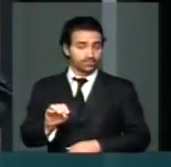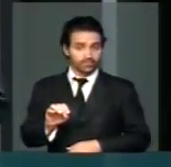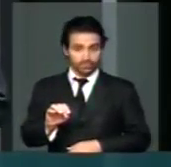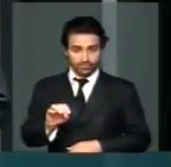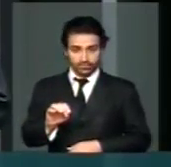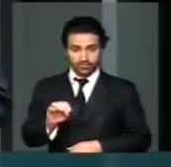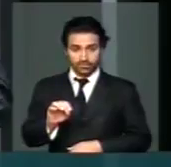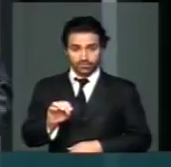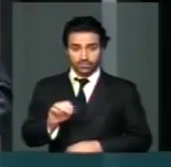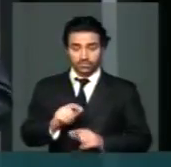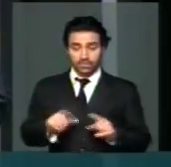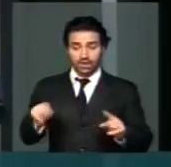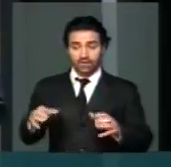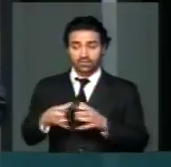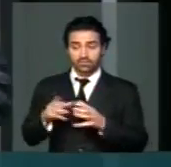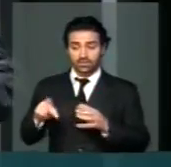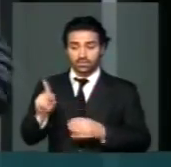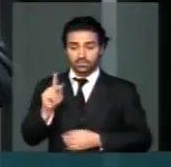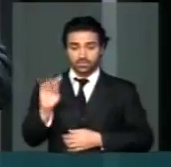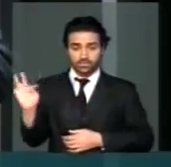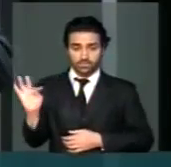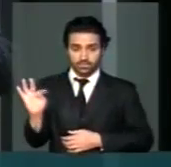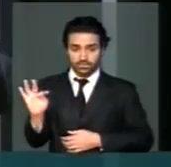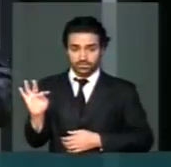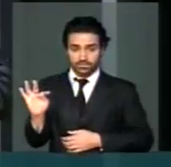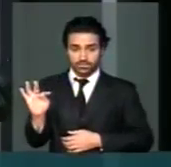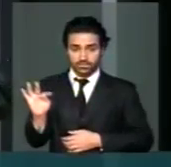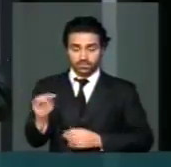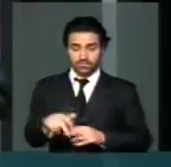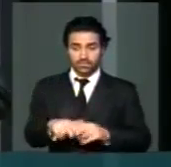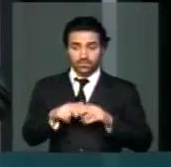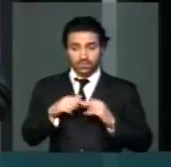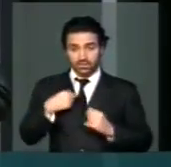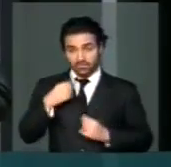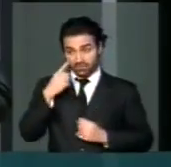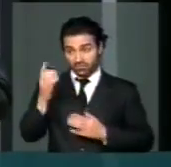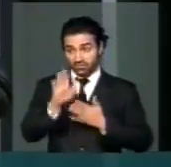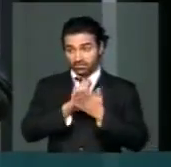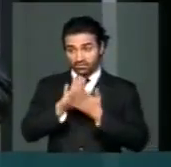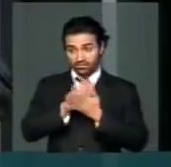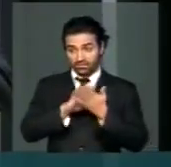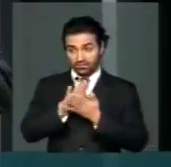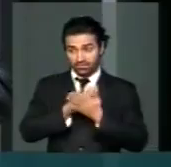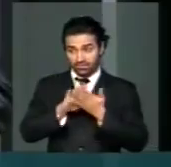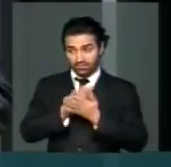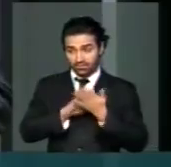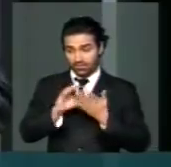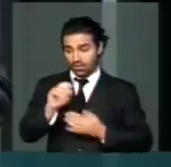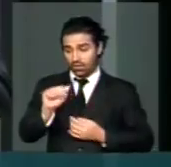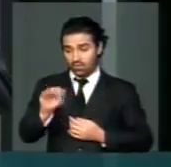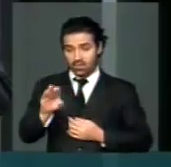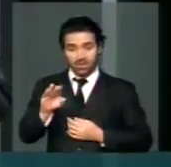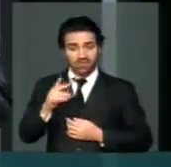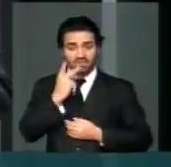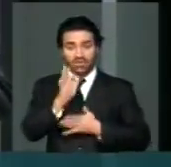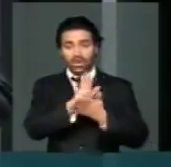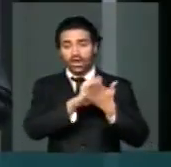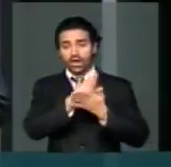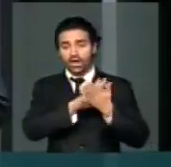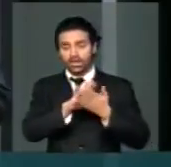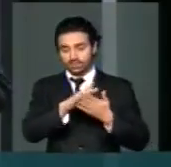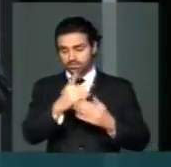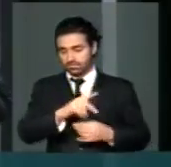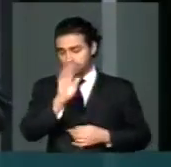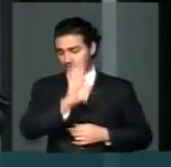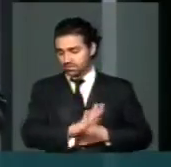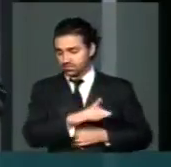OAB do Rio de Janeiro para o PT. Tanto que eu não vi uma reação da OAB carioca contra as mazelas que o Brasil está